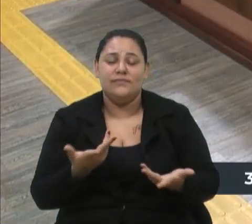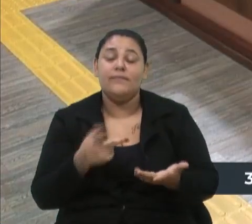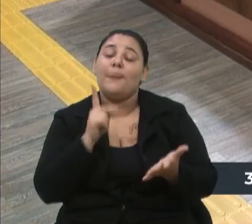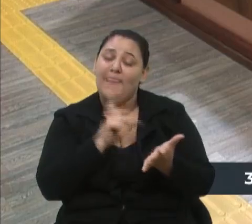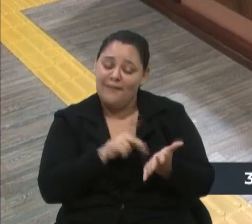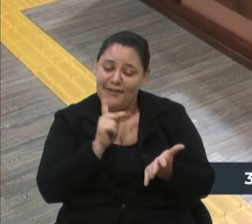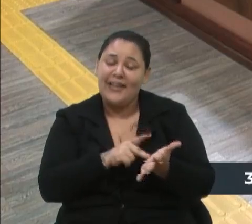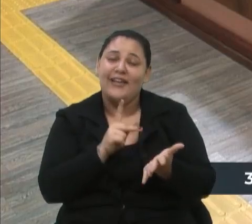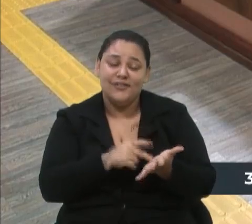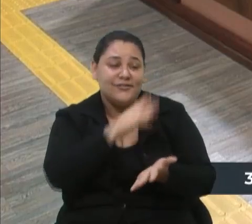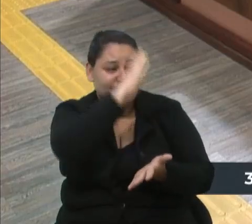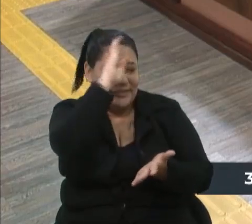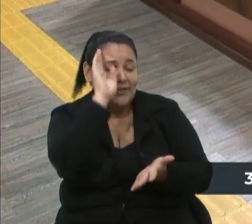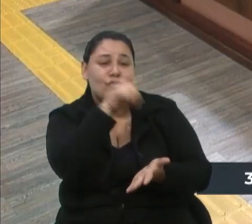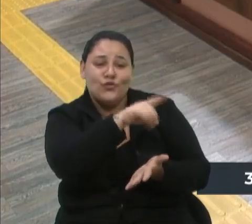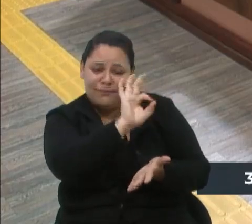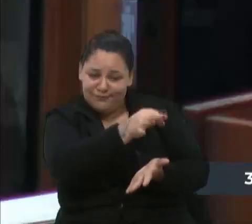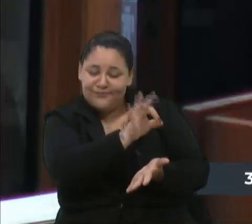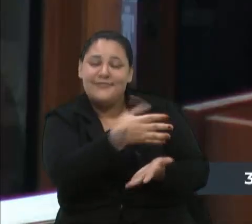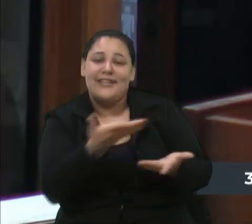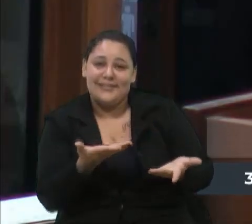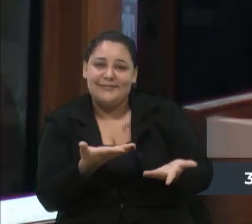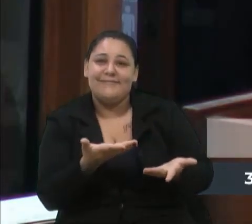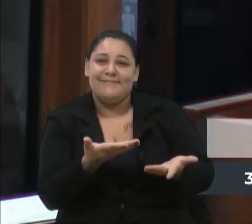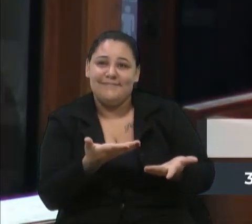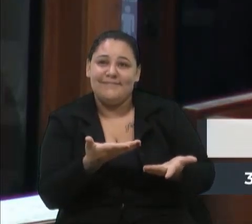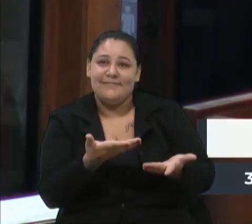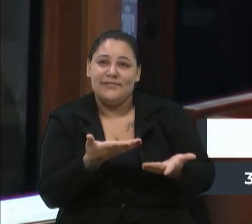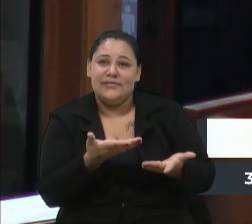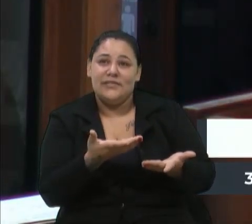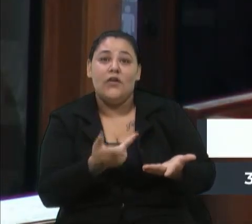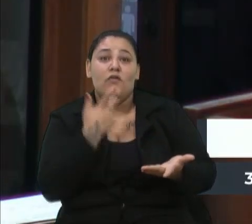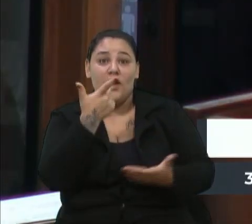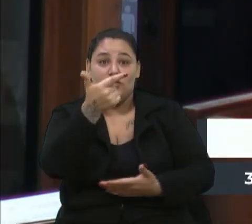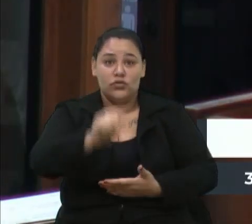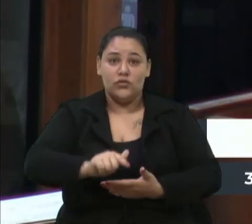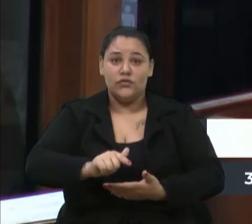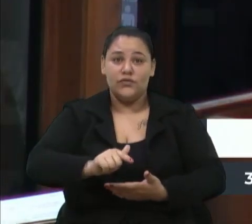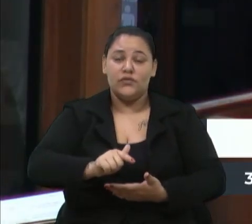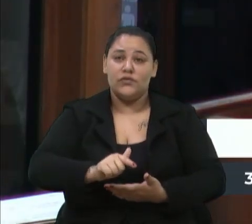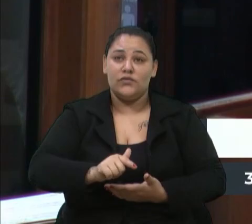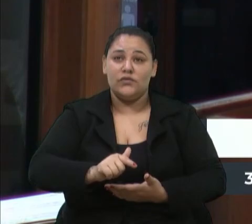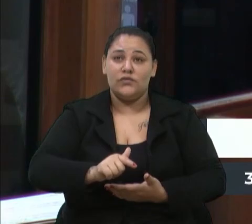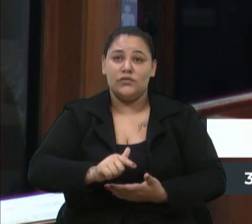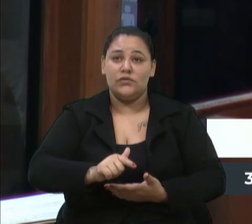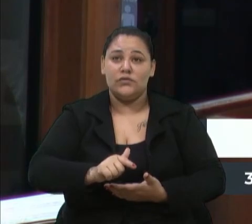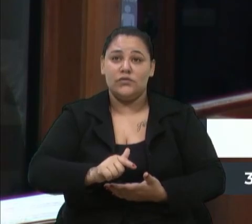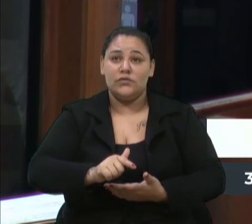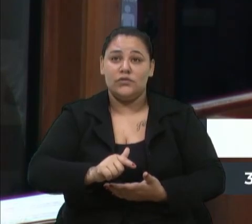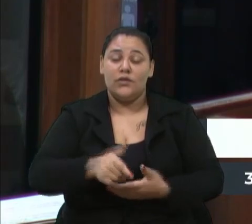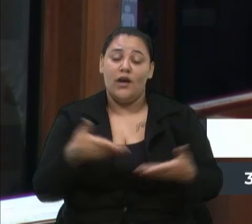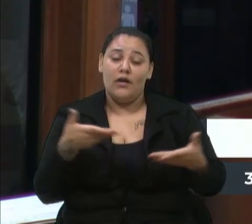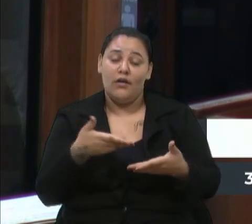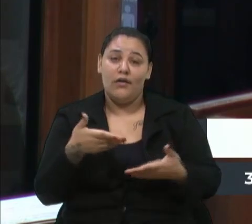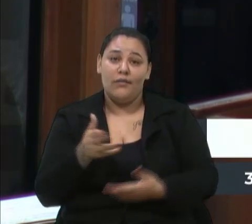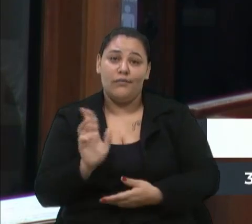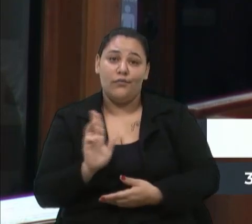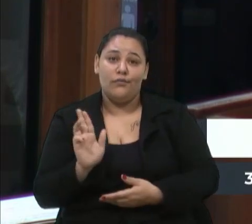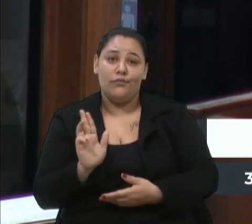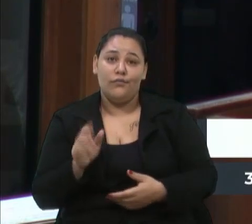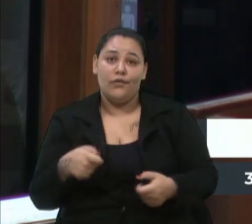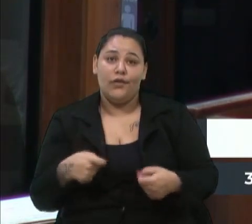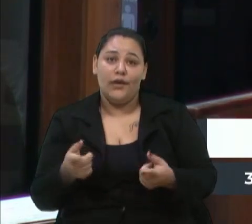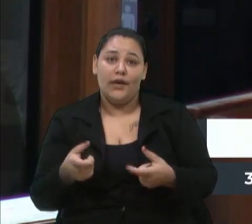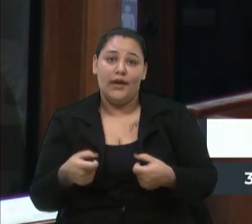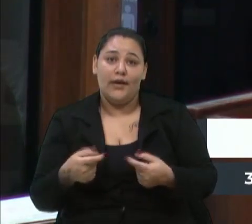Bressan, o senhor tem total razão. Então, reforço aqui, enquanto o atual desgoverno gasta nas